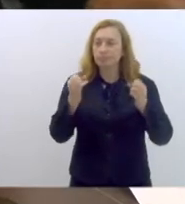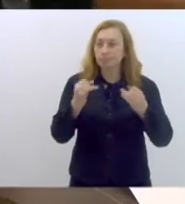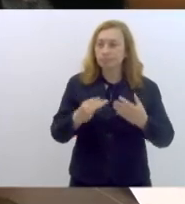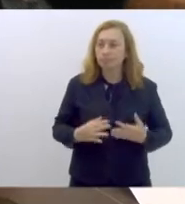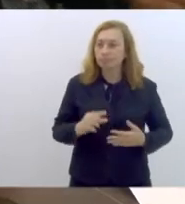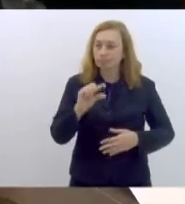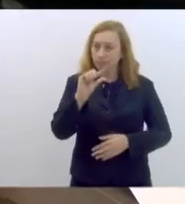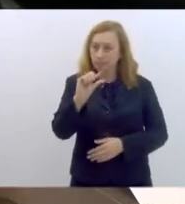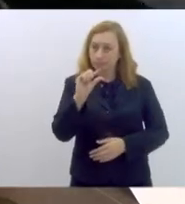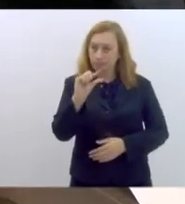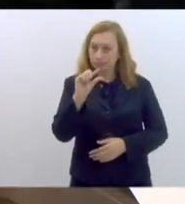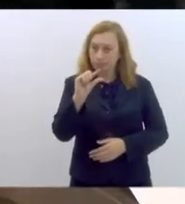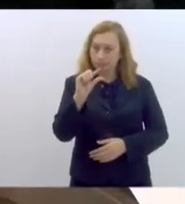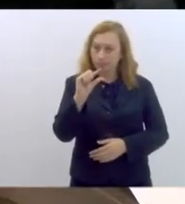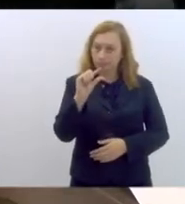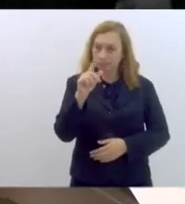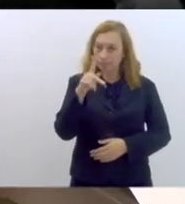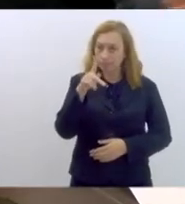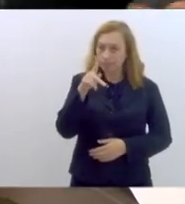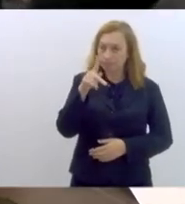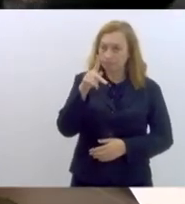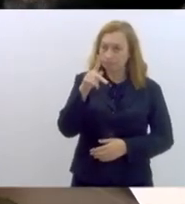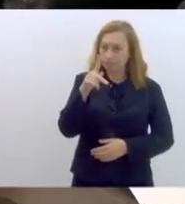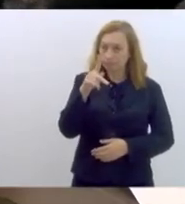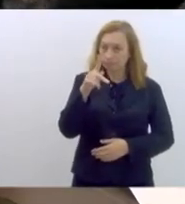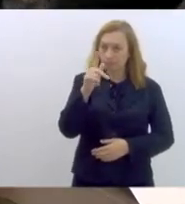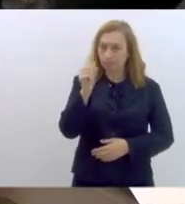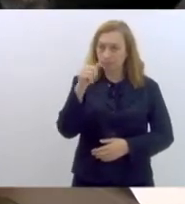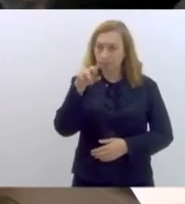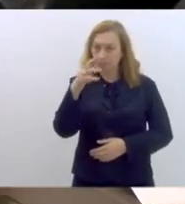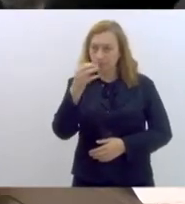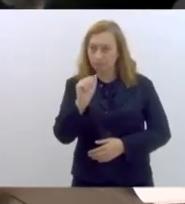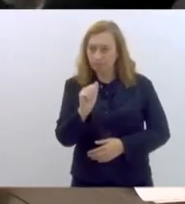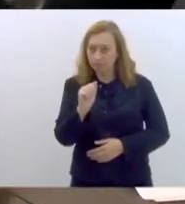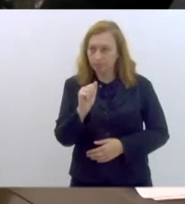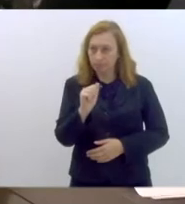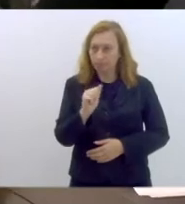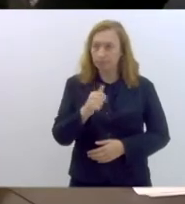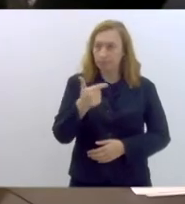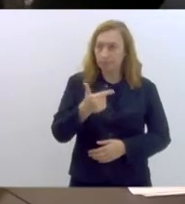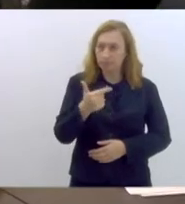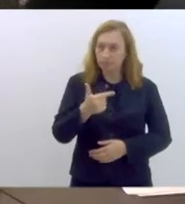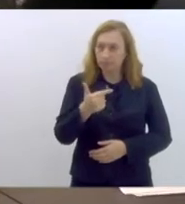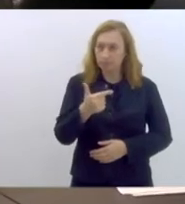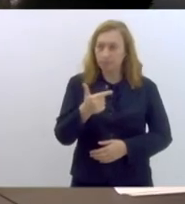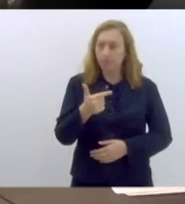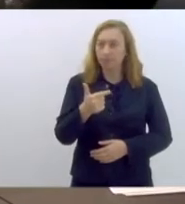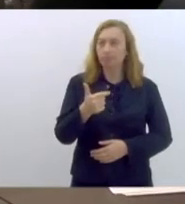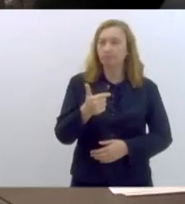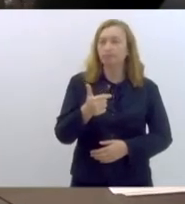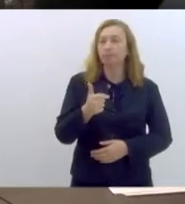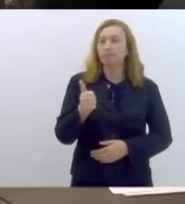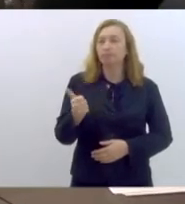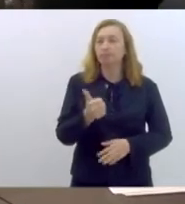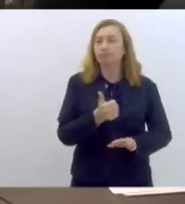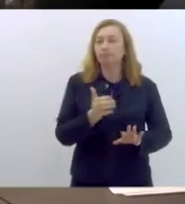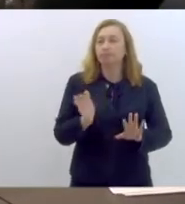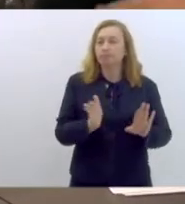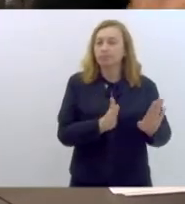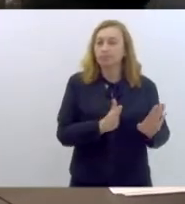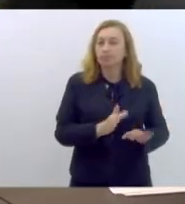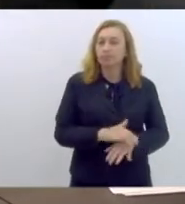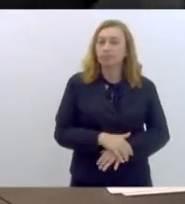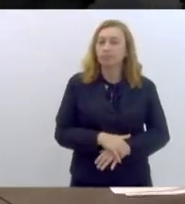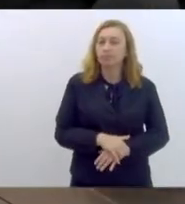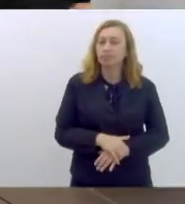pouquinho dessa planilha aqui para as pessoas presentes. No anexo 1? O anexo 1, exatamente.